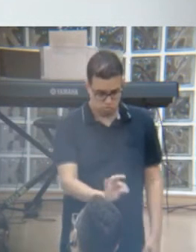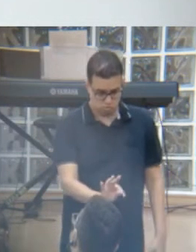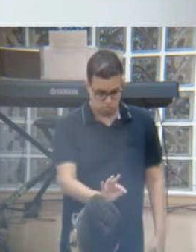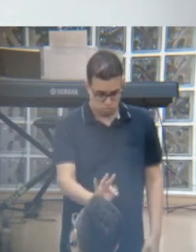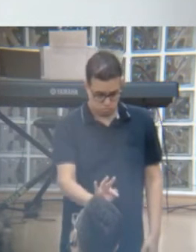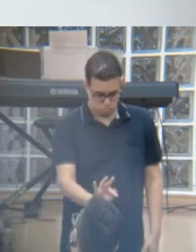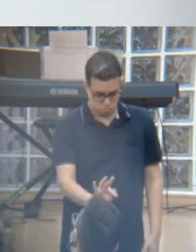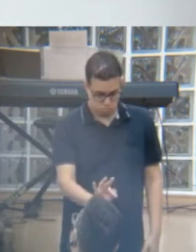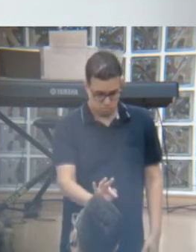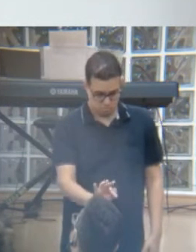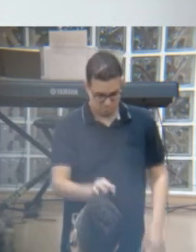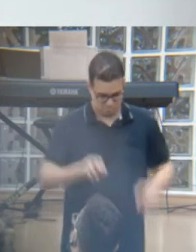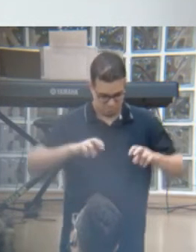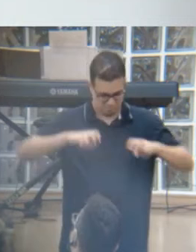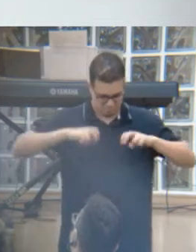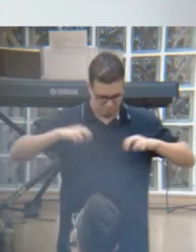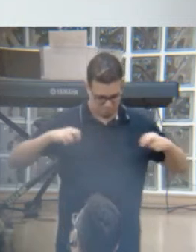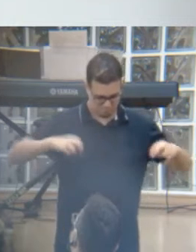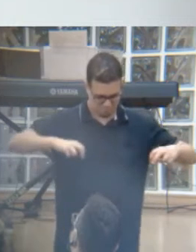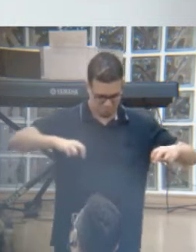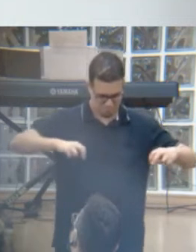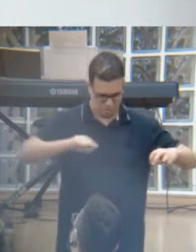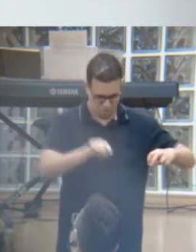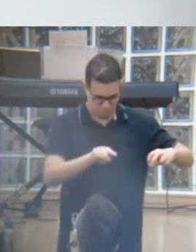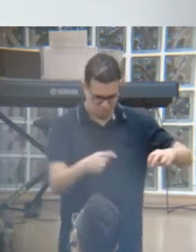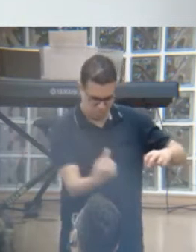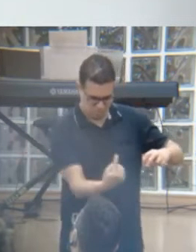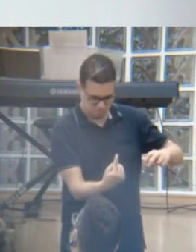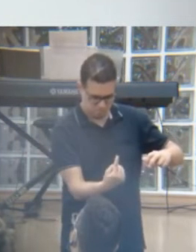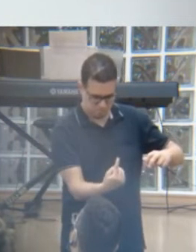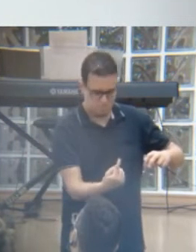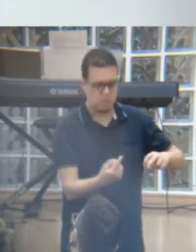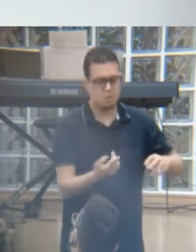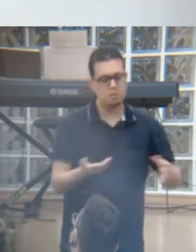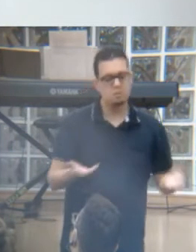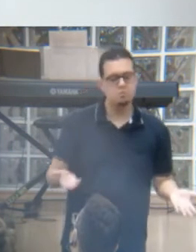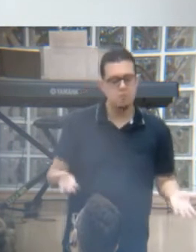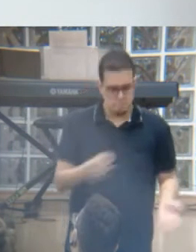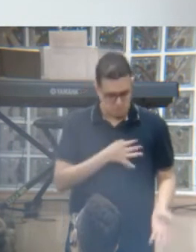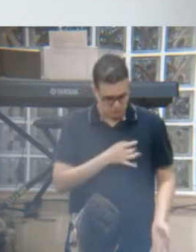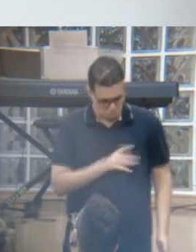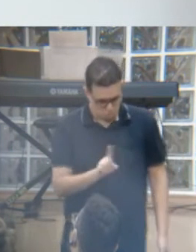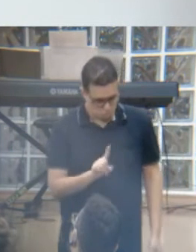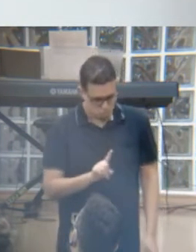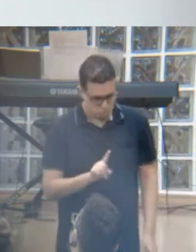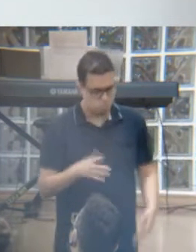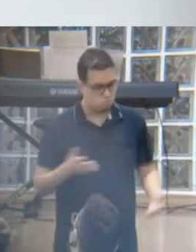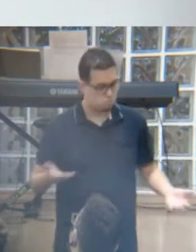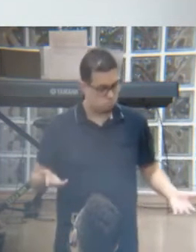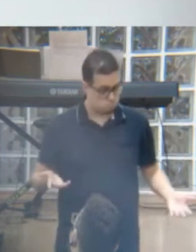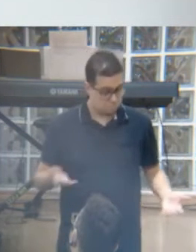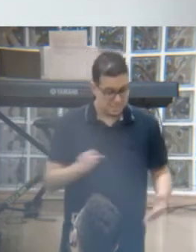Será que a gente não ia ficar com medo? Até um repórter que falar alguma coisa que não o agrade